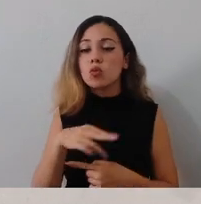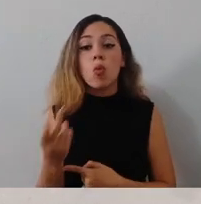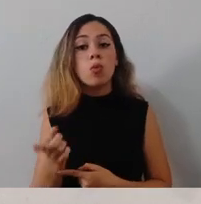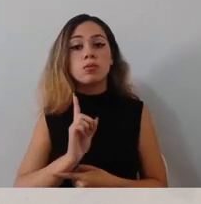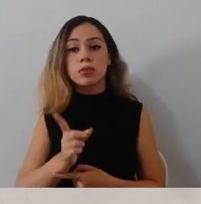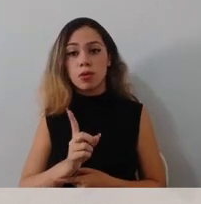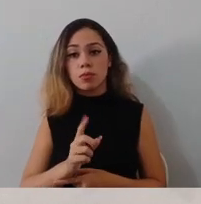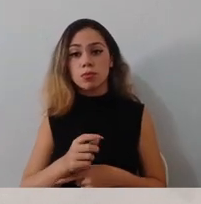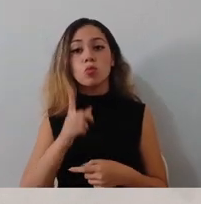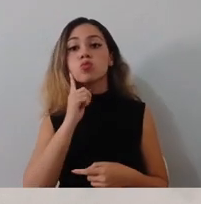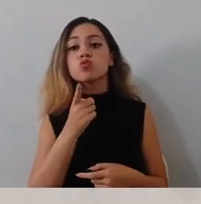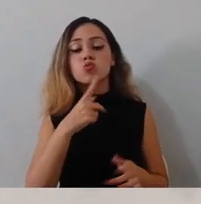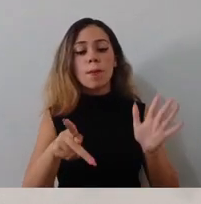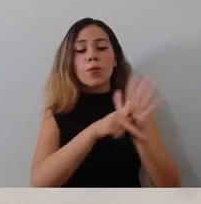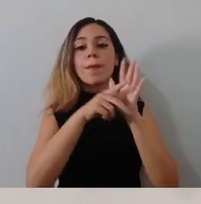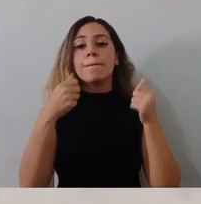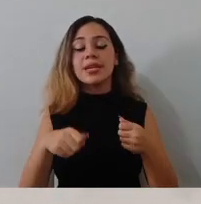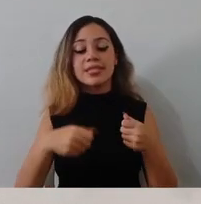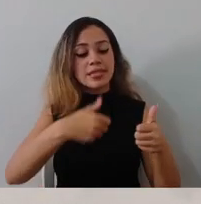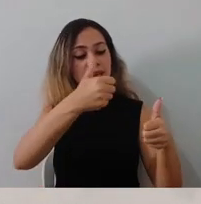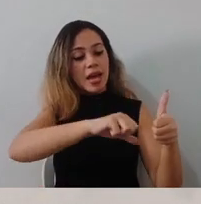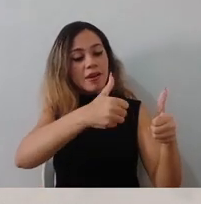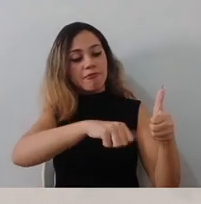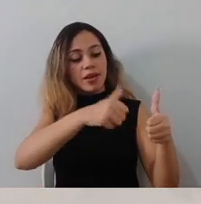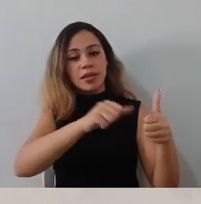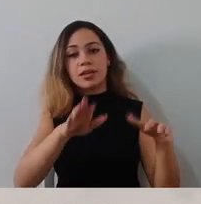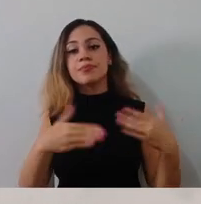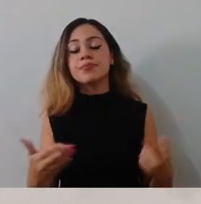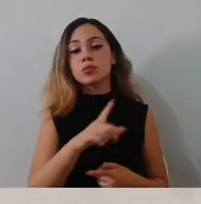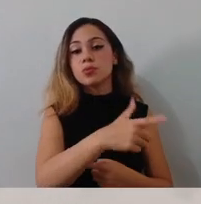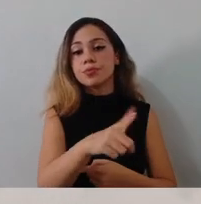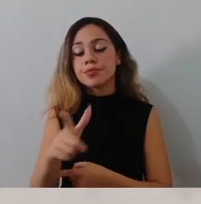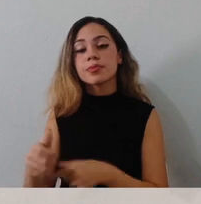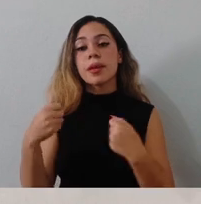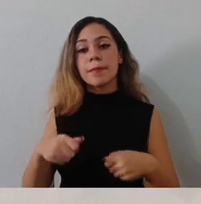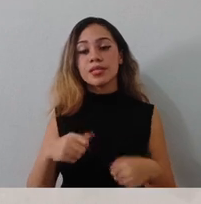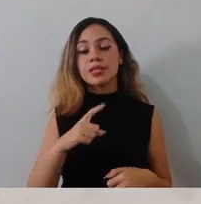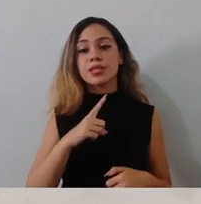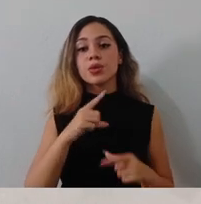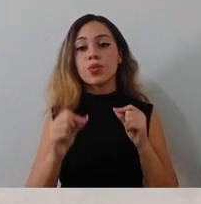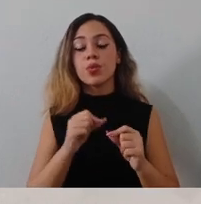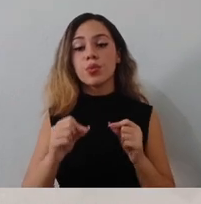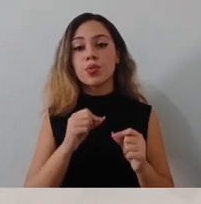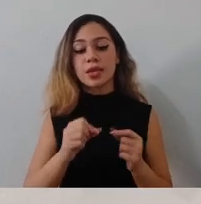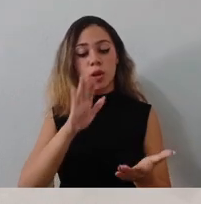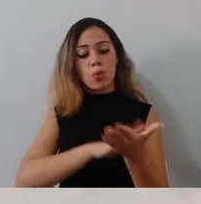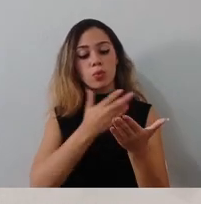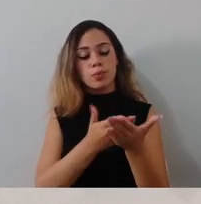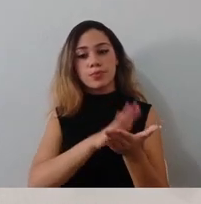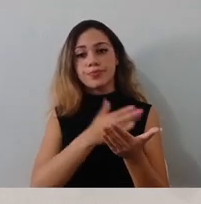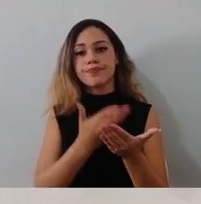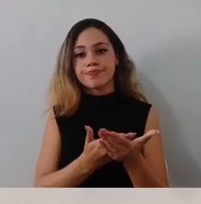é proficiente. Então, vamos supor, no Tribunal de Justiça, entre outros espaços, há de se haver uma banca